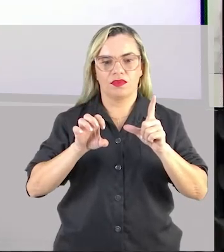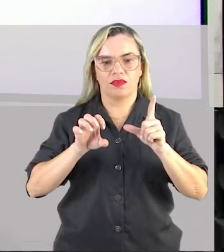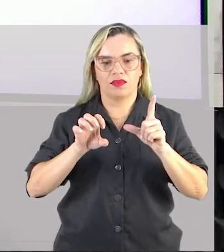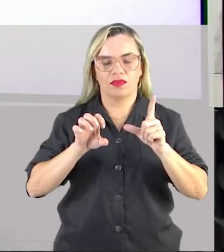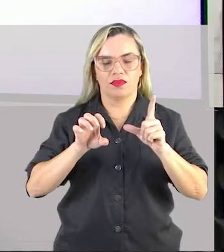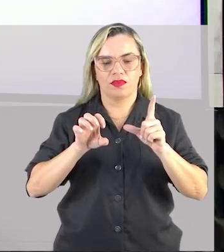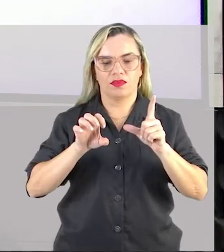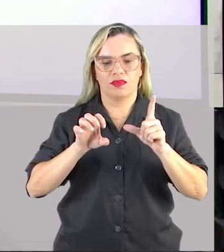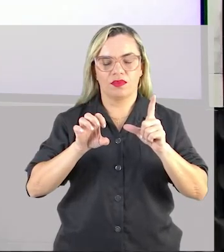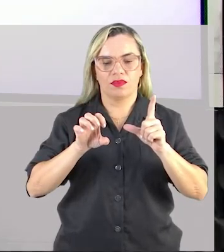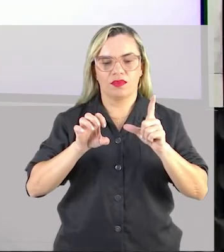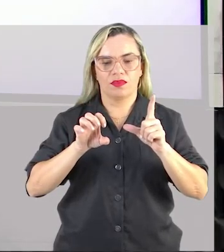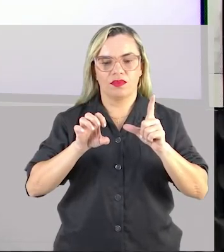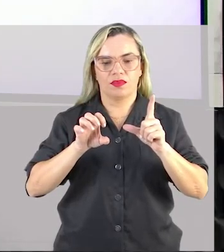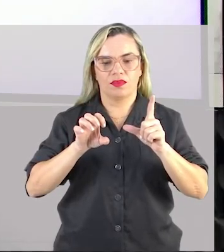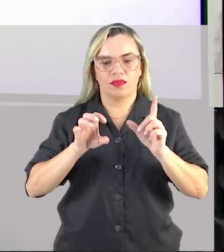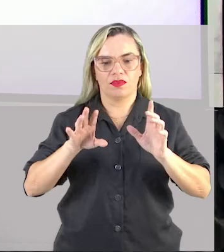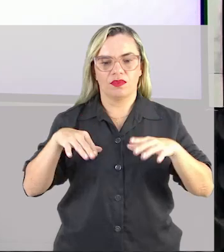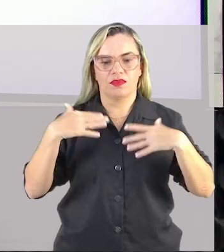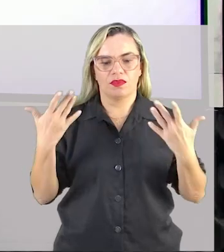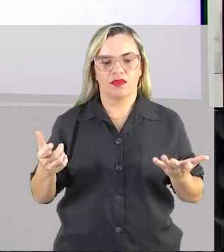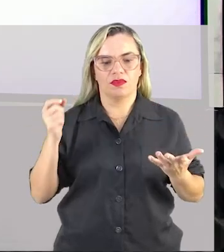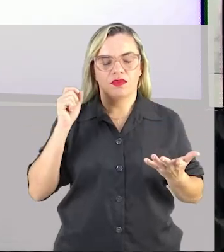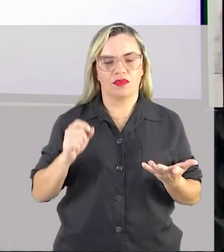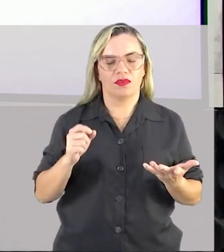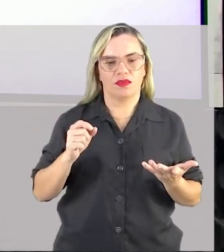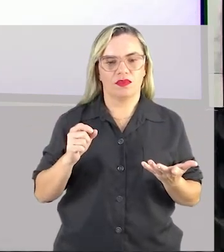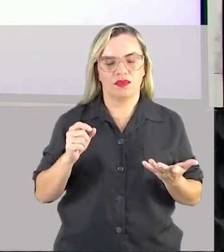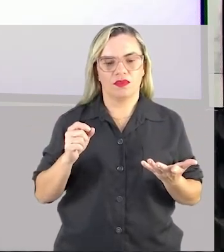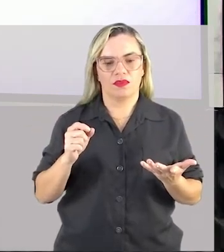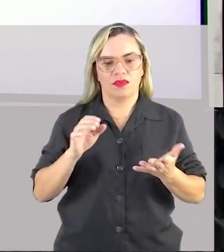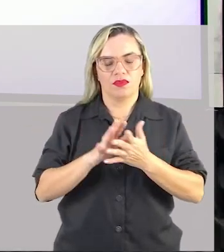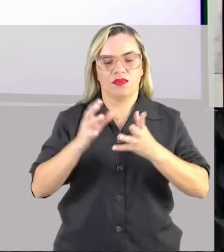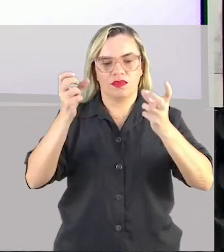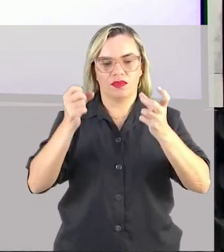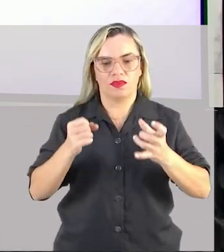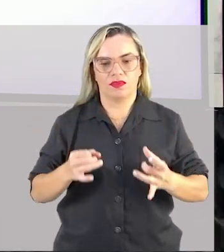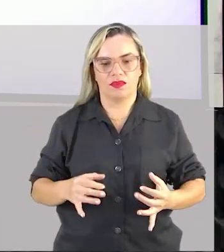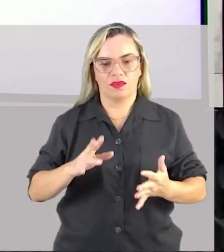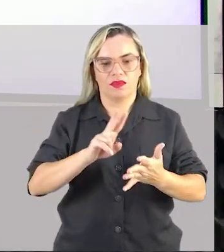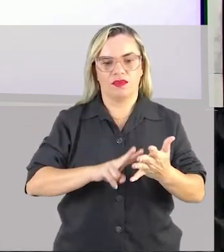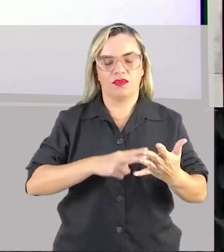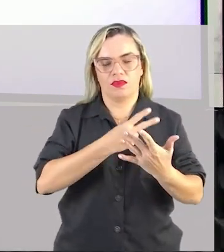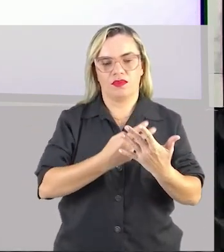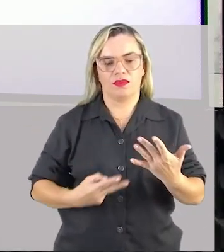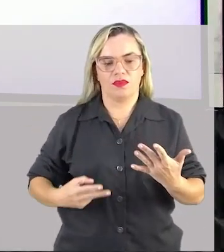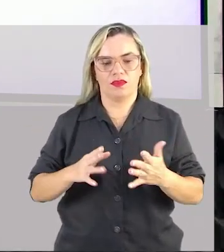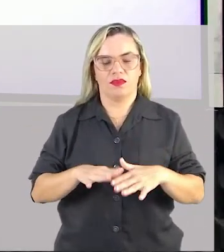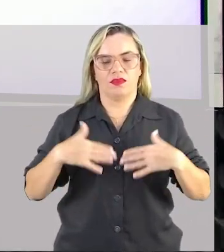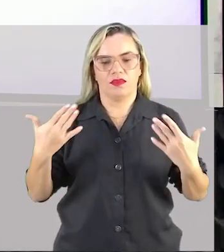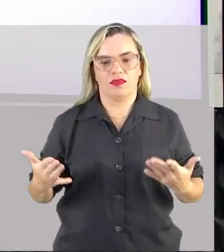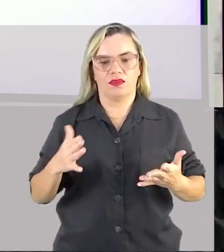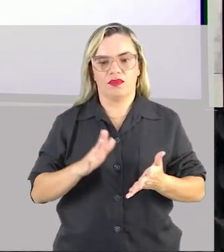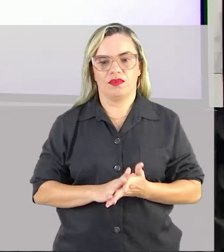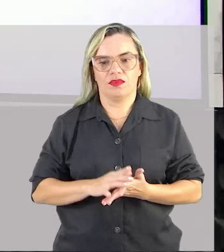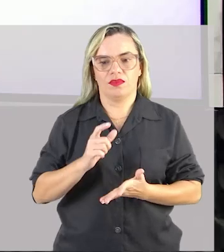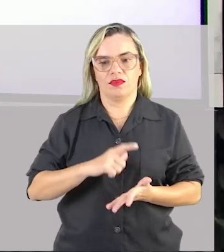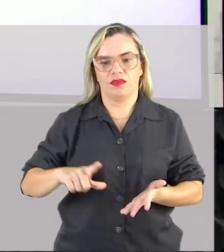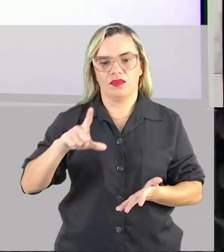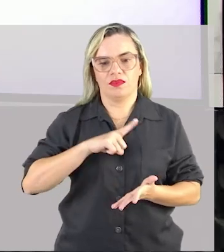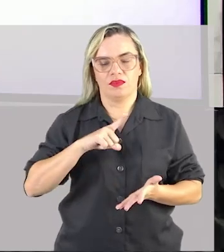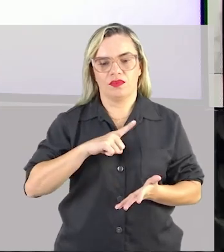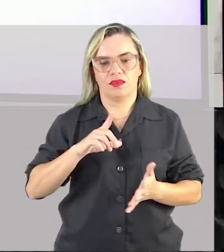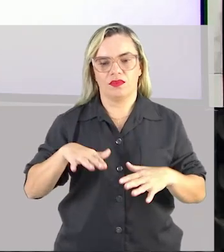ou desdenhar e echar. Então aqui, explicando para vocês e traduzindo. Então, para logo quando se